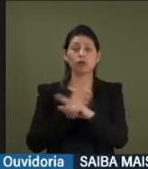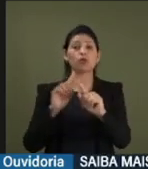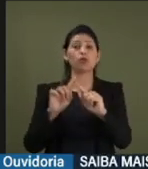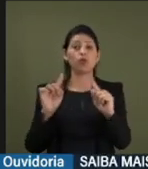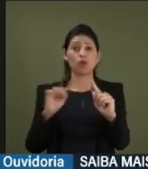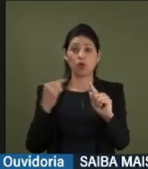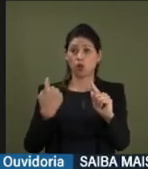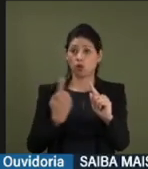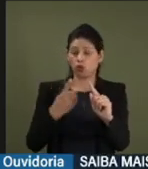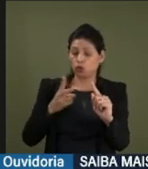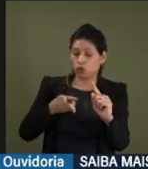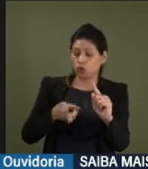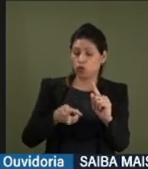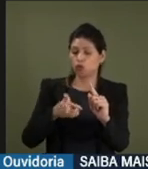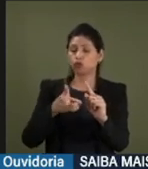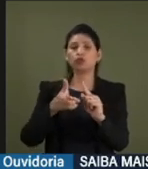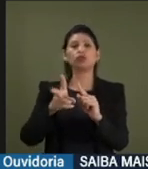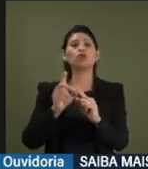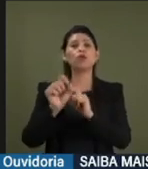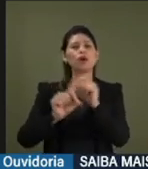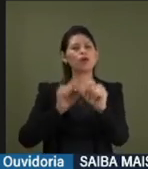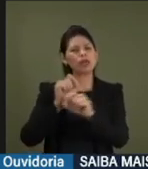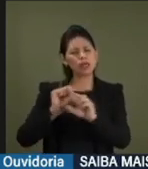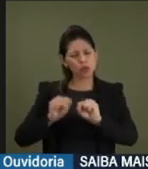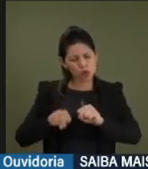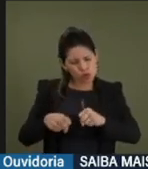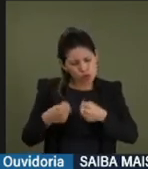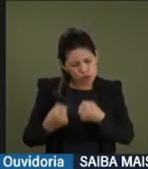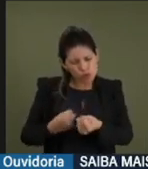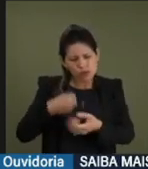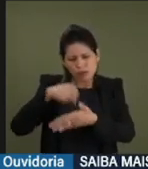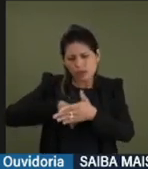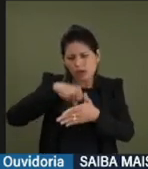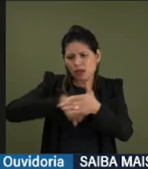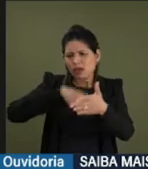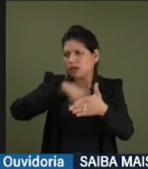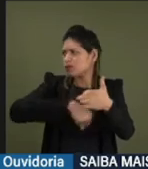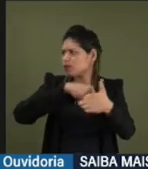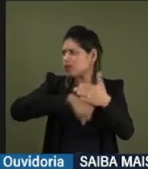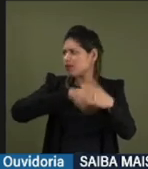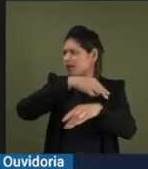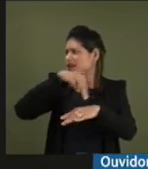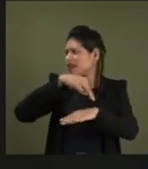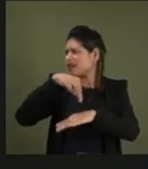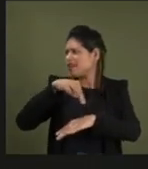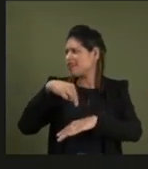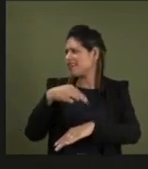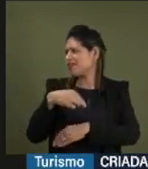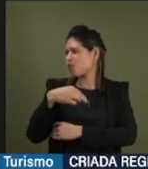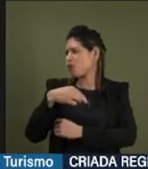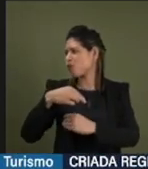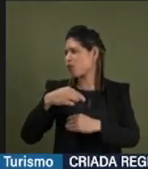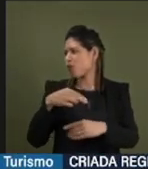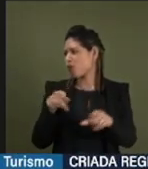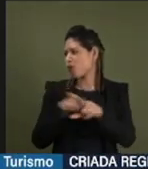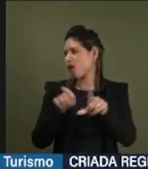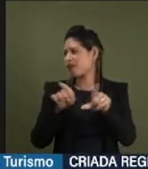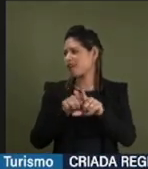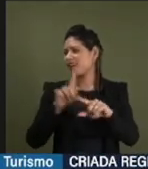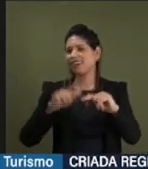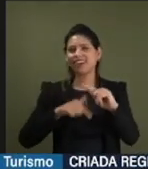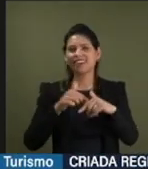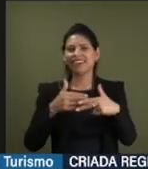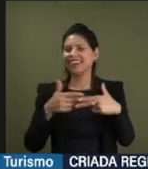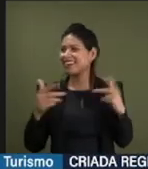fazendo a nossa parte da melhor forma possível para a construção de uma nação desenvolvida e verdadeiramente